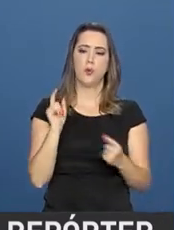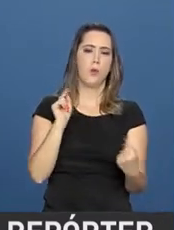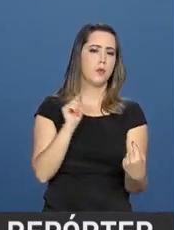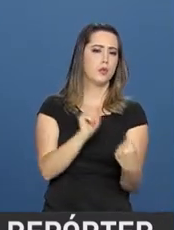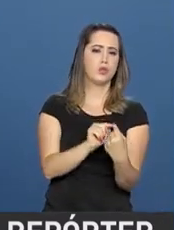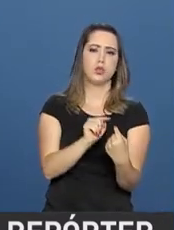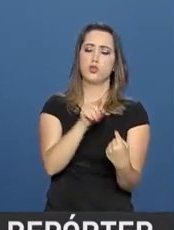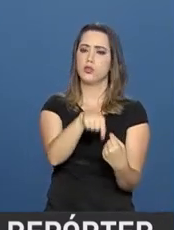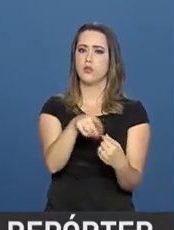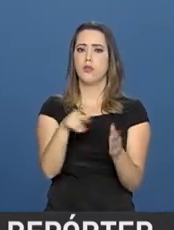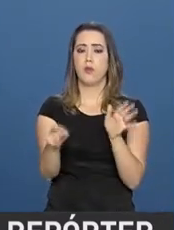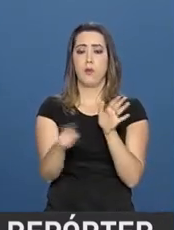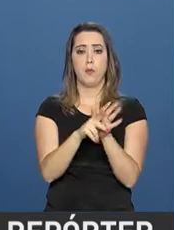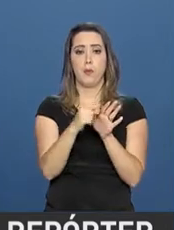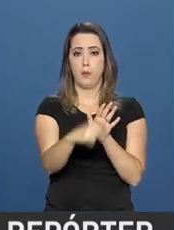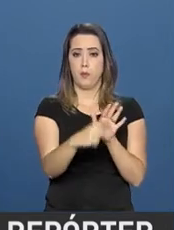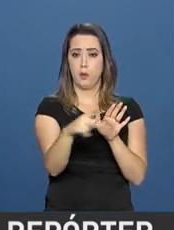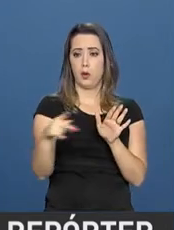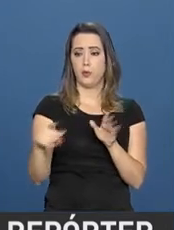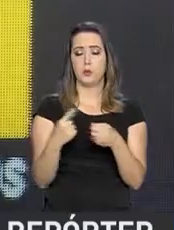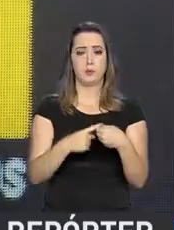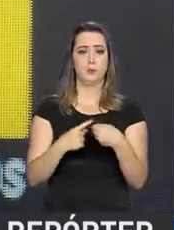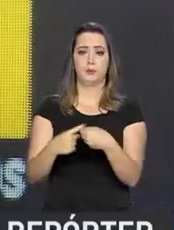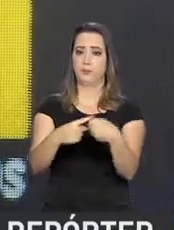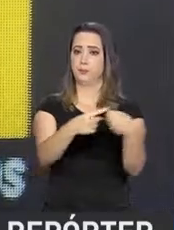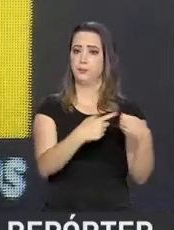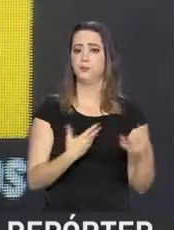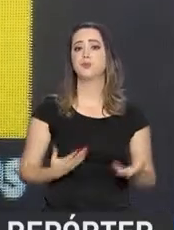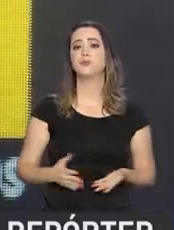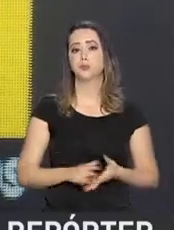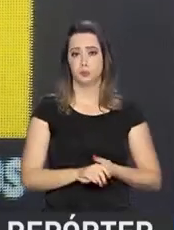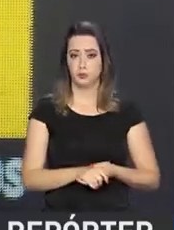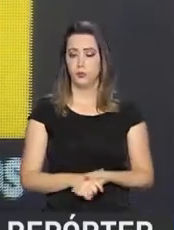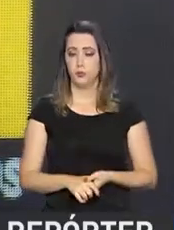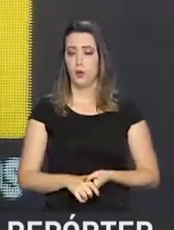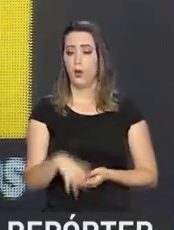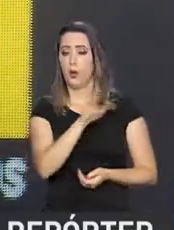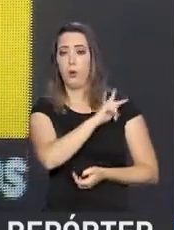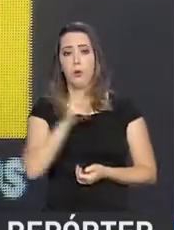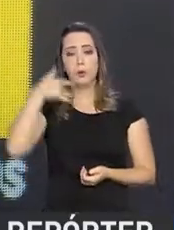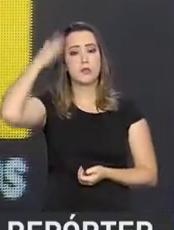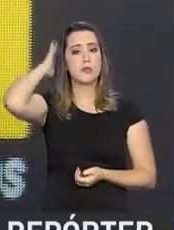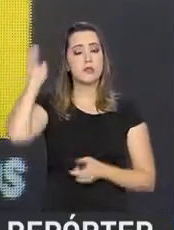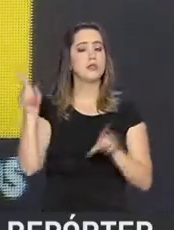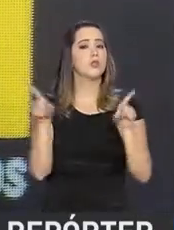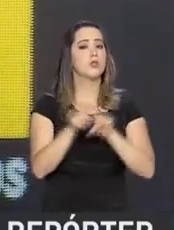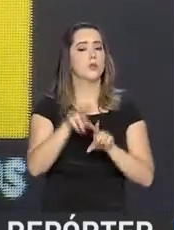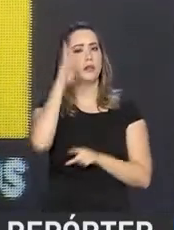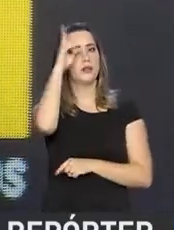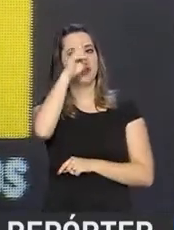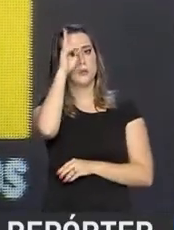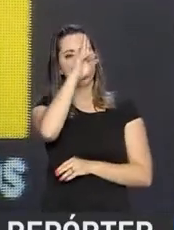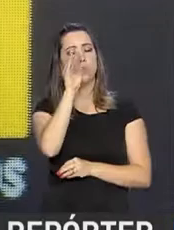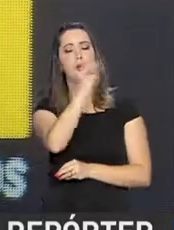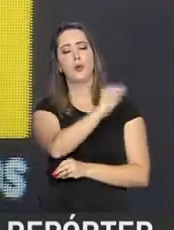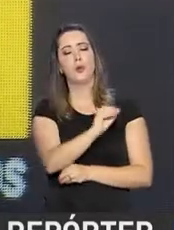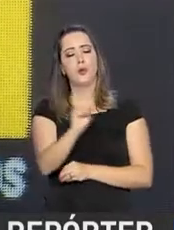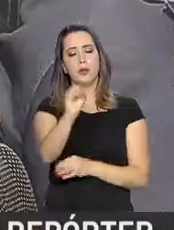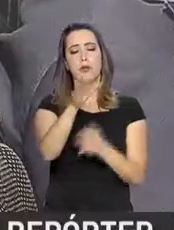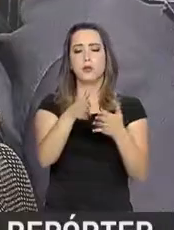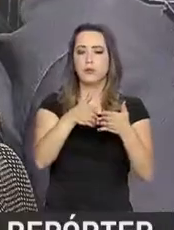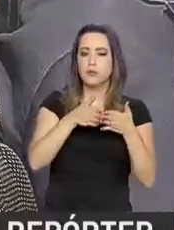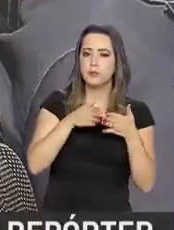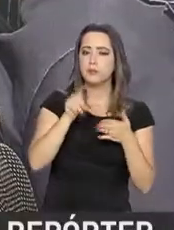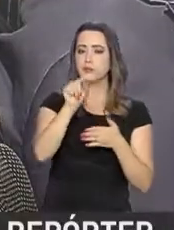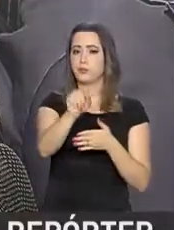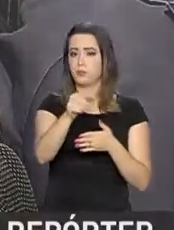direcionado aos interesses dos municípios brasileiros. O presidente Michel Temer lembrou que tem atendido a demanda dos prefeitos, com